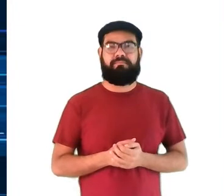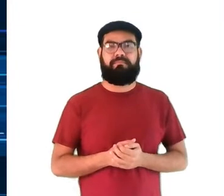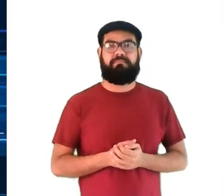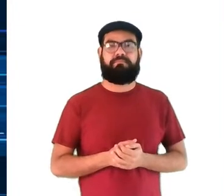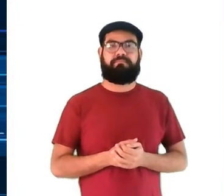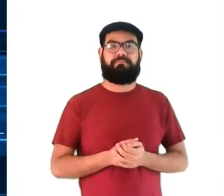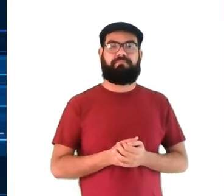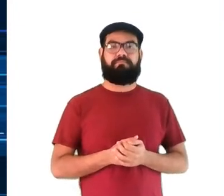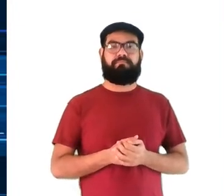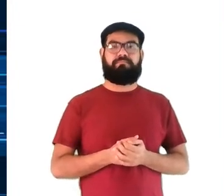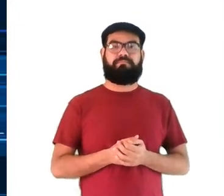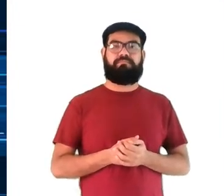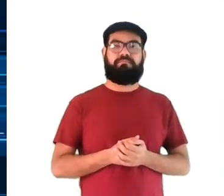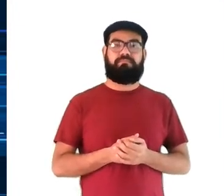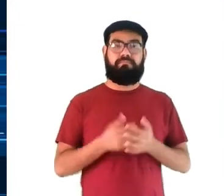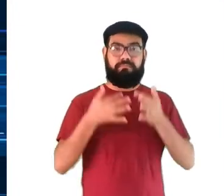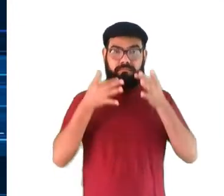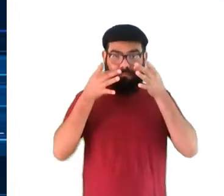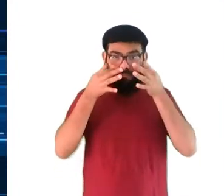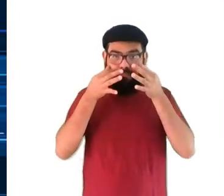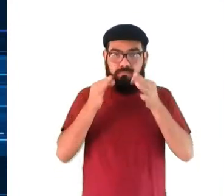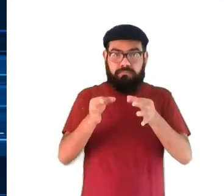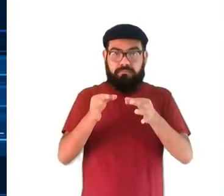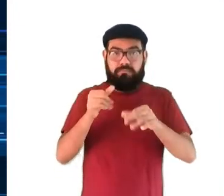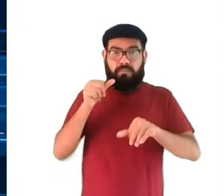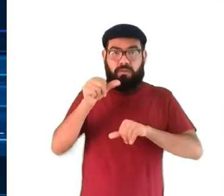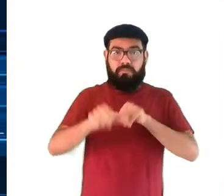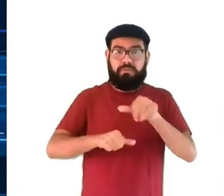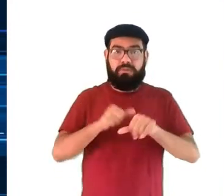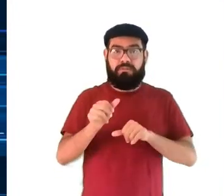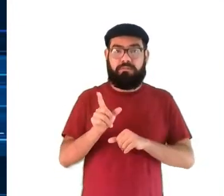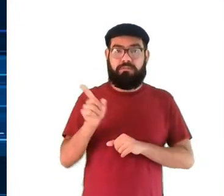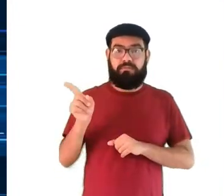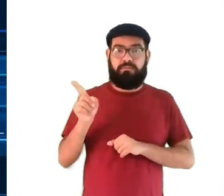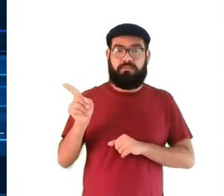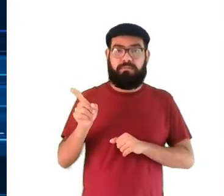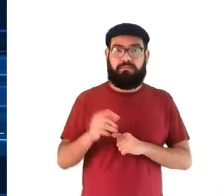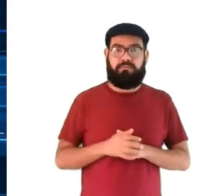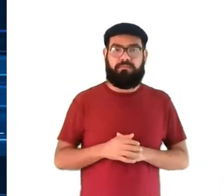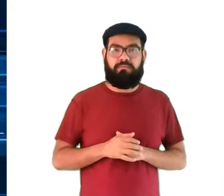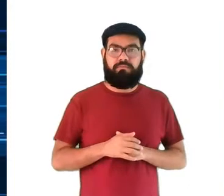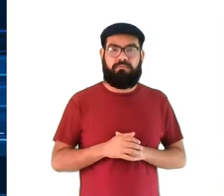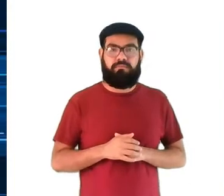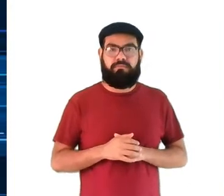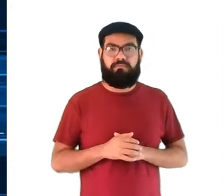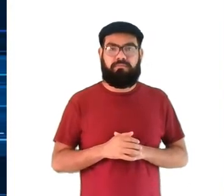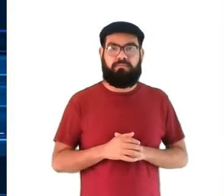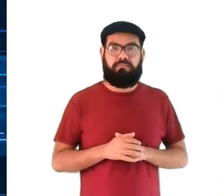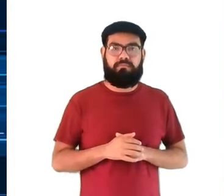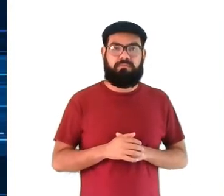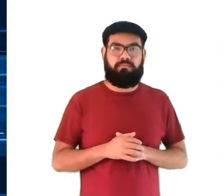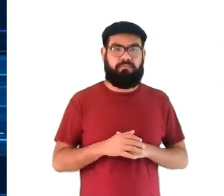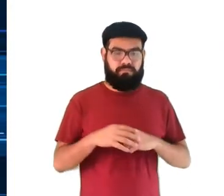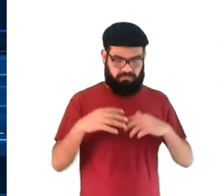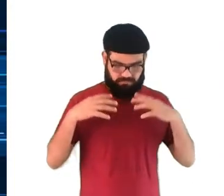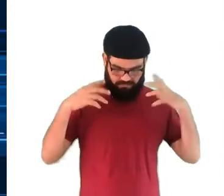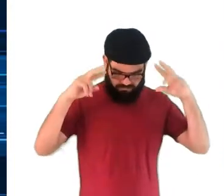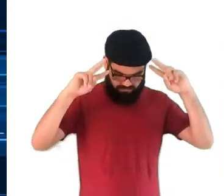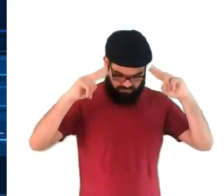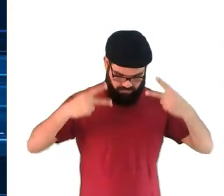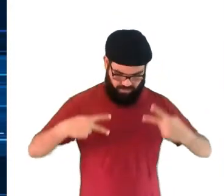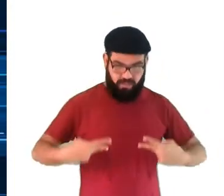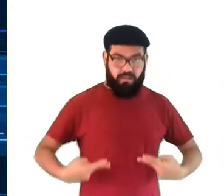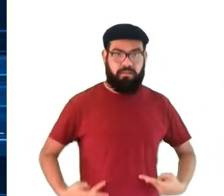chamar a atenção para essa mudança aqui. Desenvolvimento físico completo, para essas mudanças, e